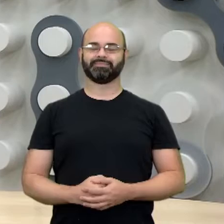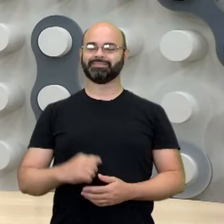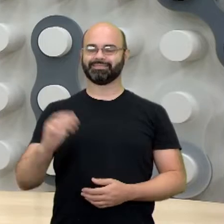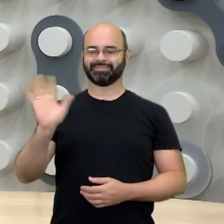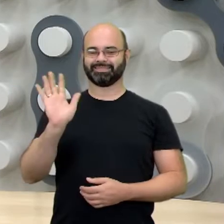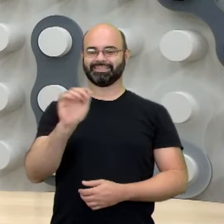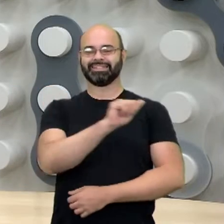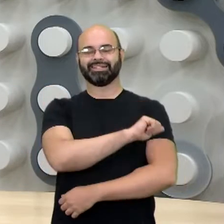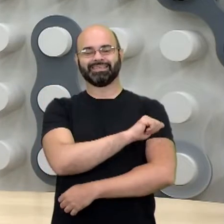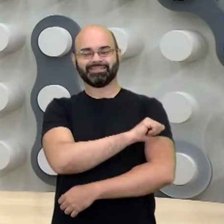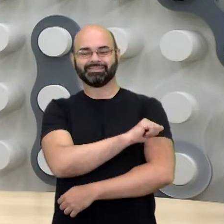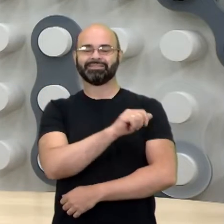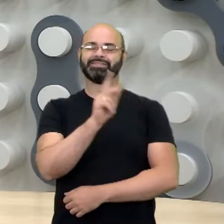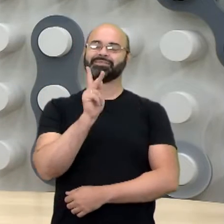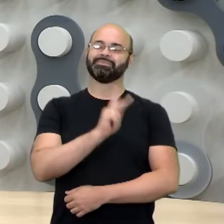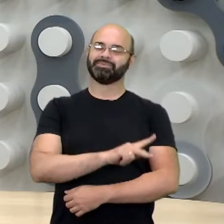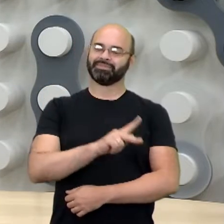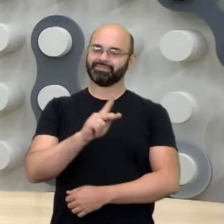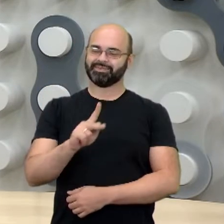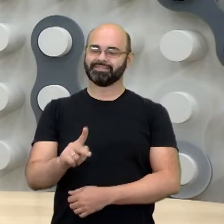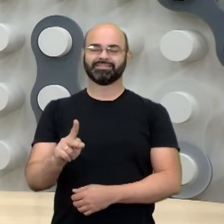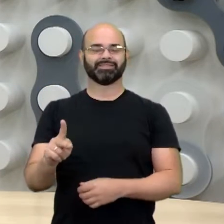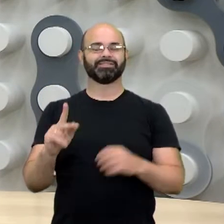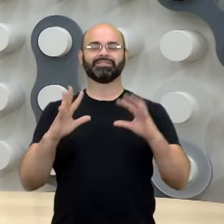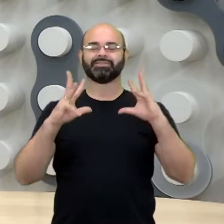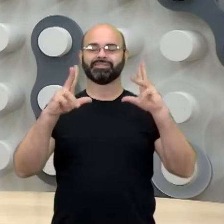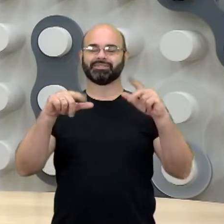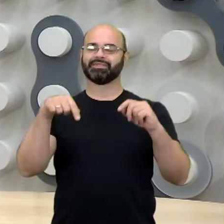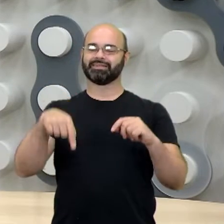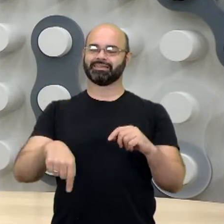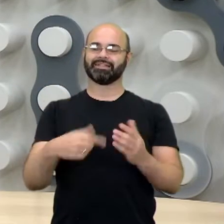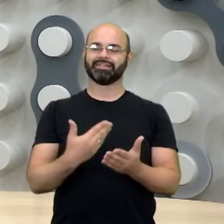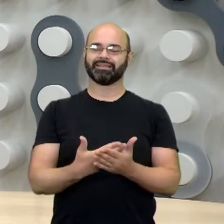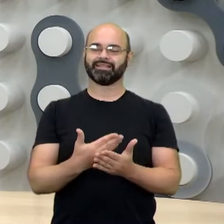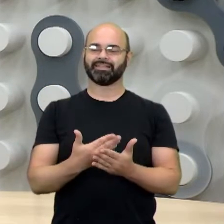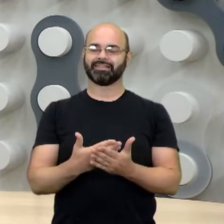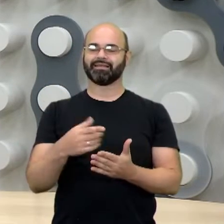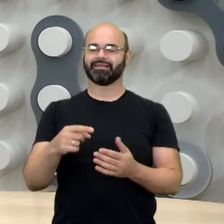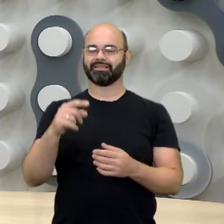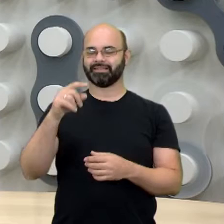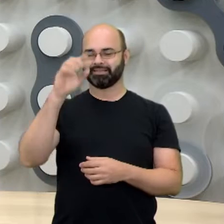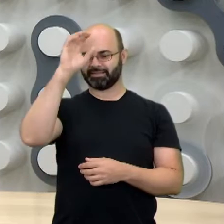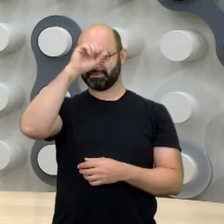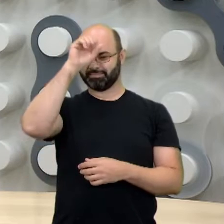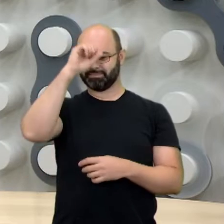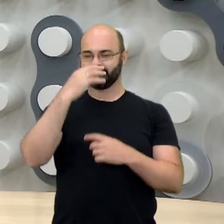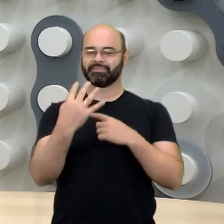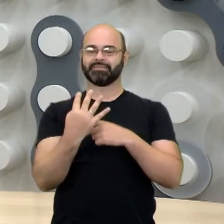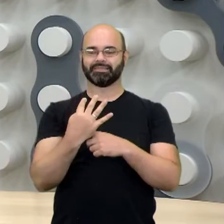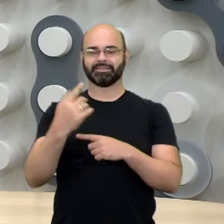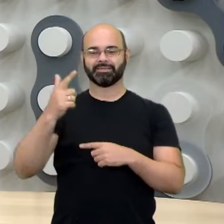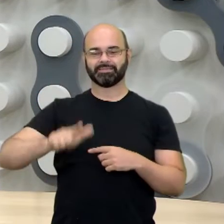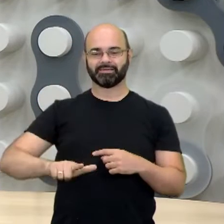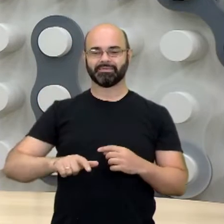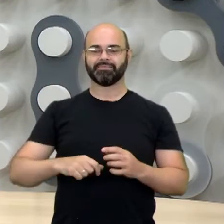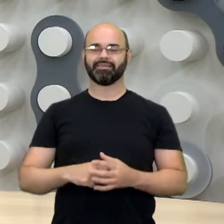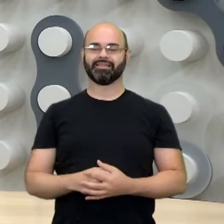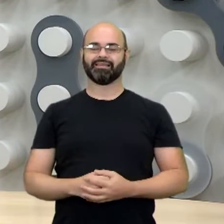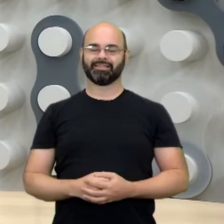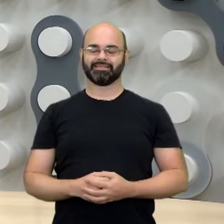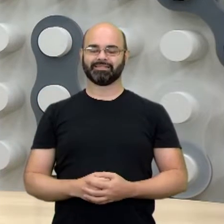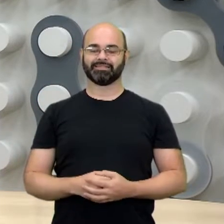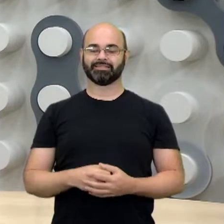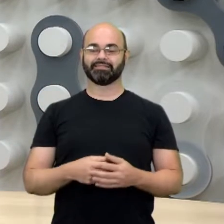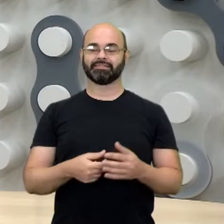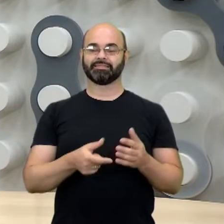Olá, alunos, professores, a todos aí que irão acompanhar a mais esse componente aqui, né? A gente já deu início aí à